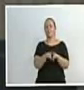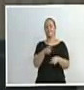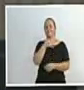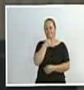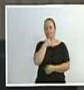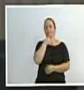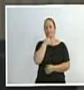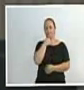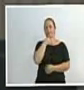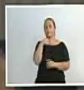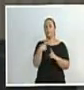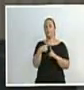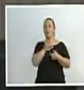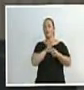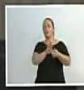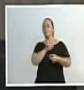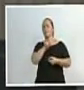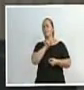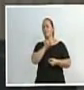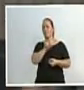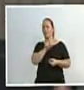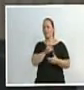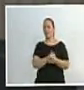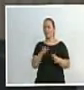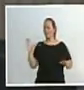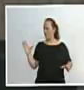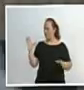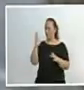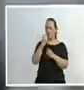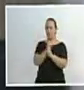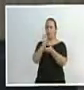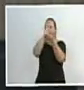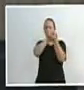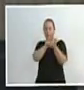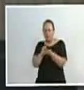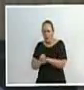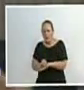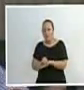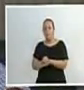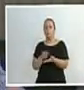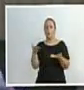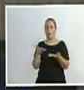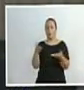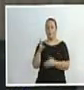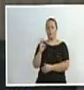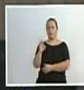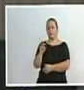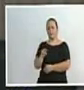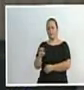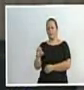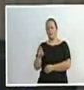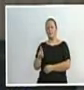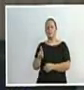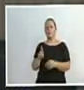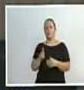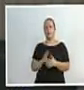o apontamento que foi feito e o levantamento de todos os dados da nova base aliada do governo que está em transição,